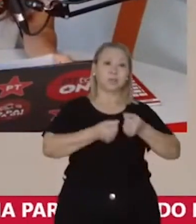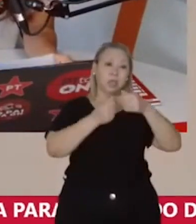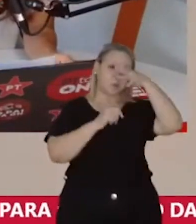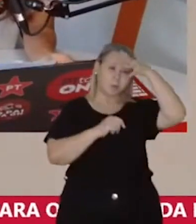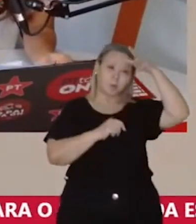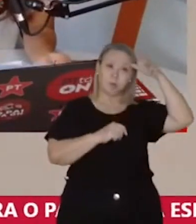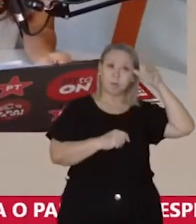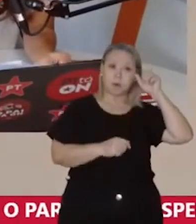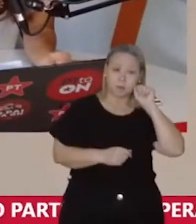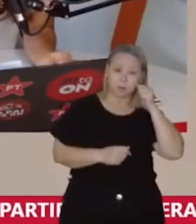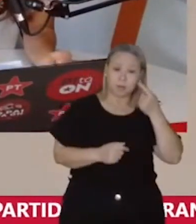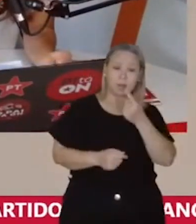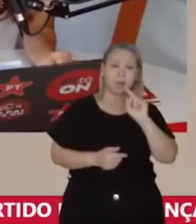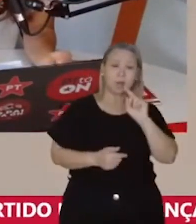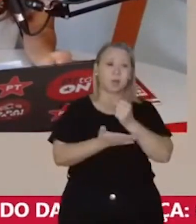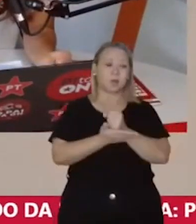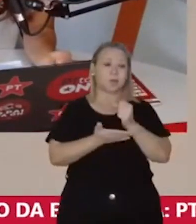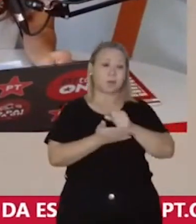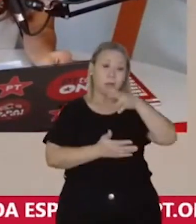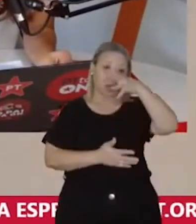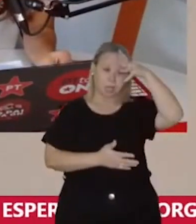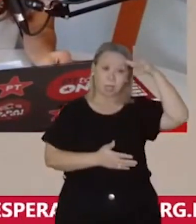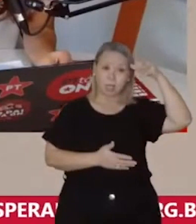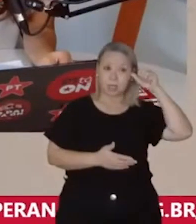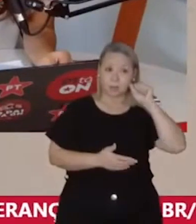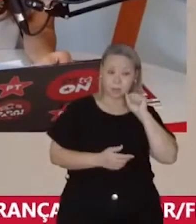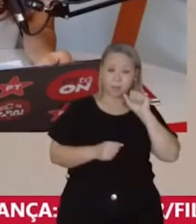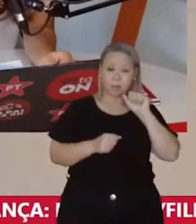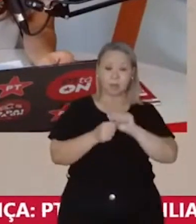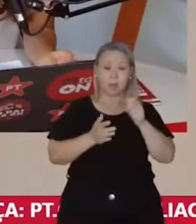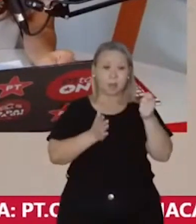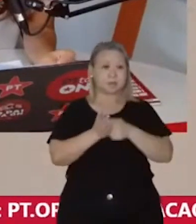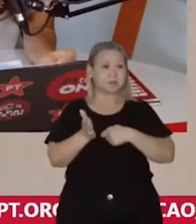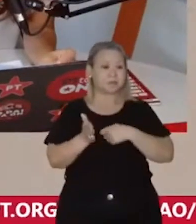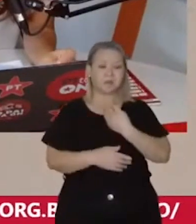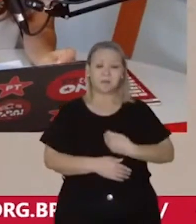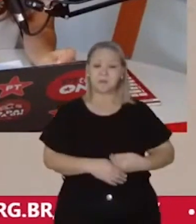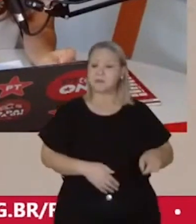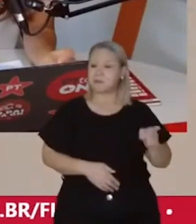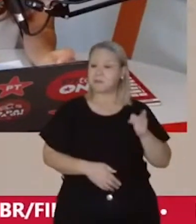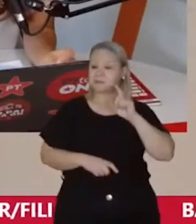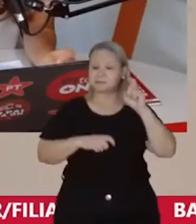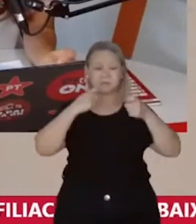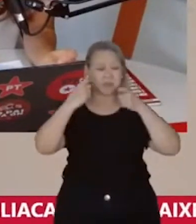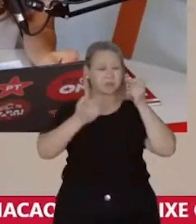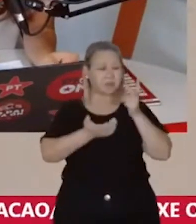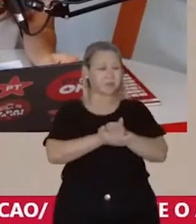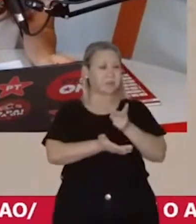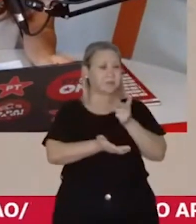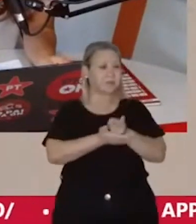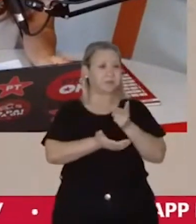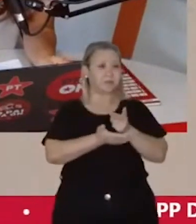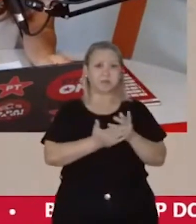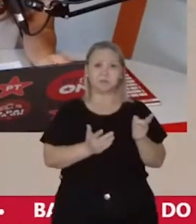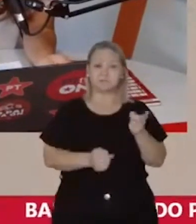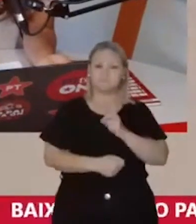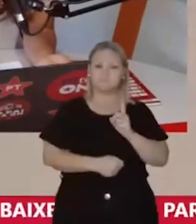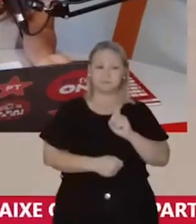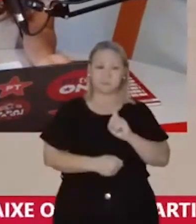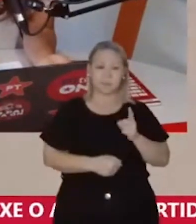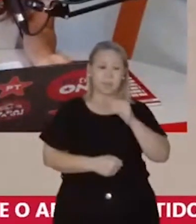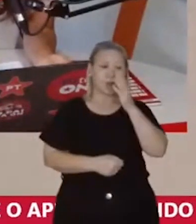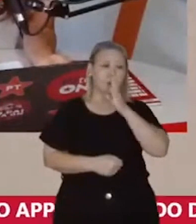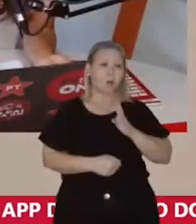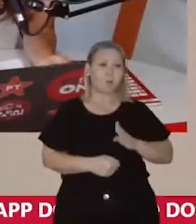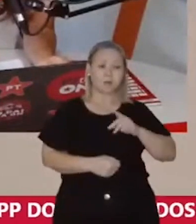último contrato com o Fundo Amazônia até fui eu que assinei. O governo não se preocupou em dar continuidade, sabe? Então, o Brasil